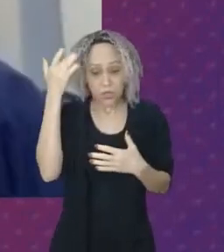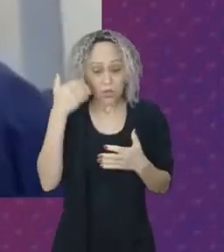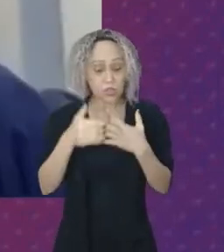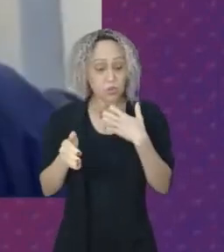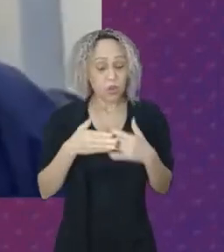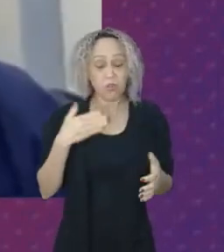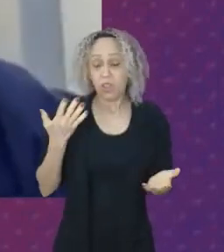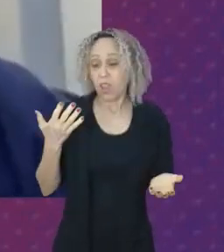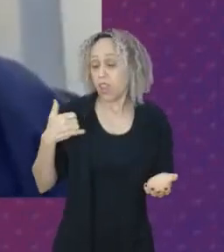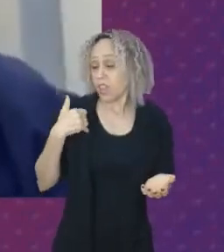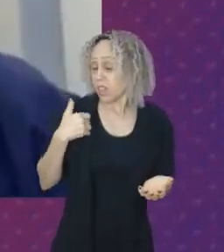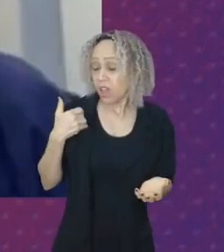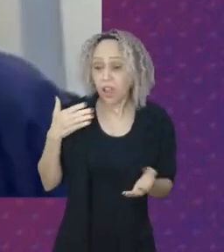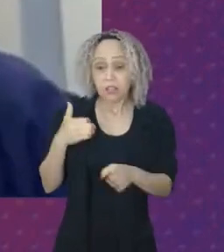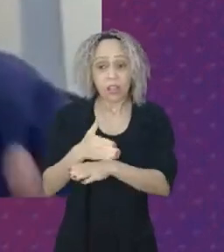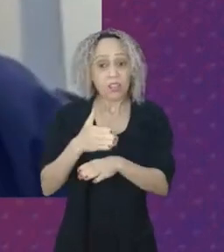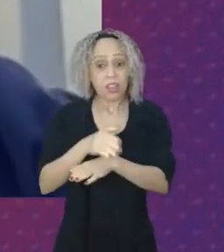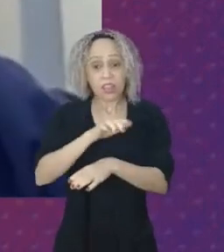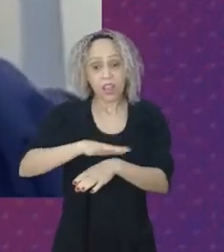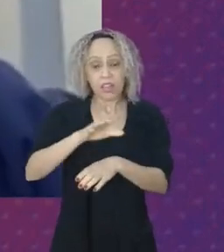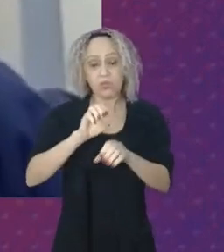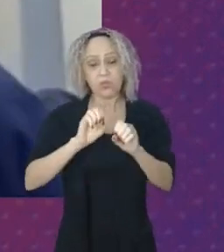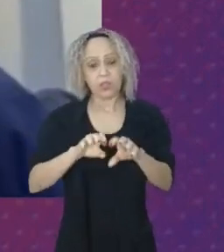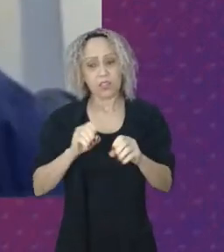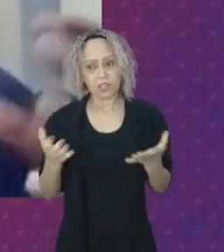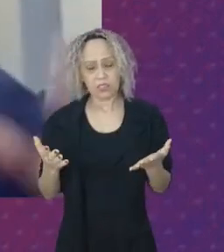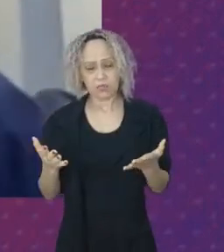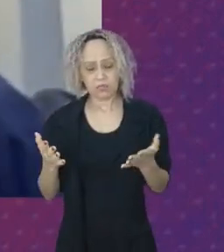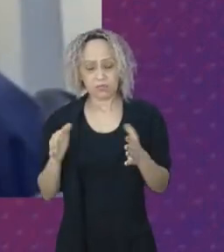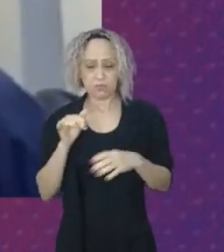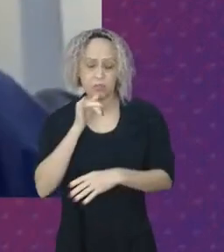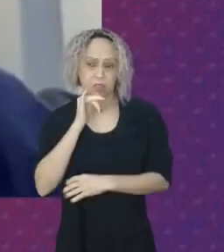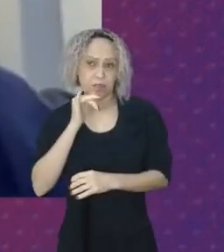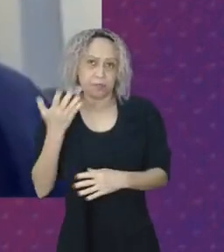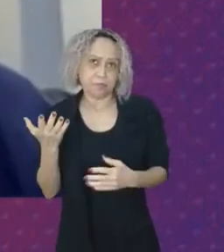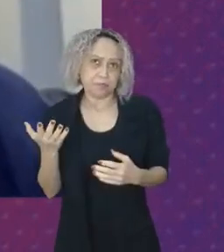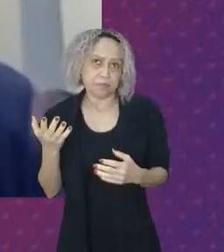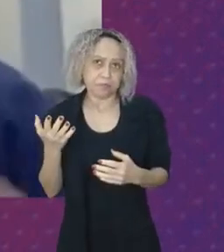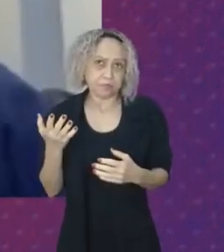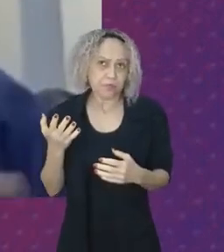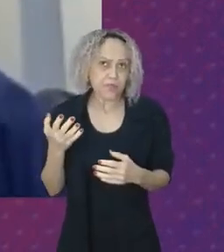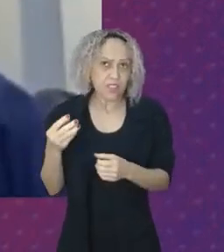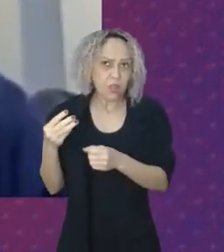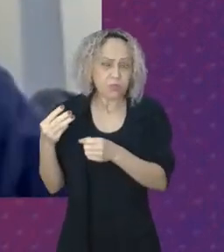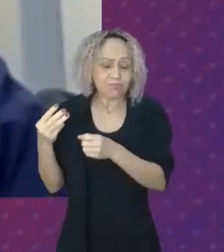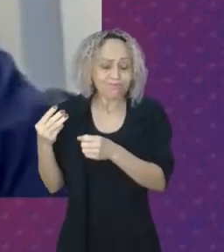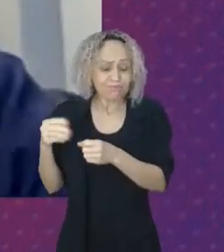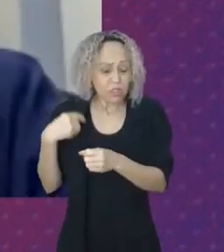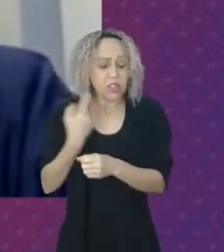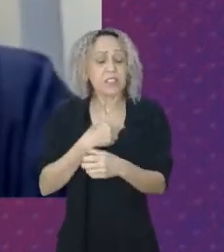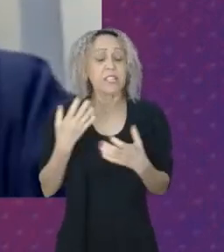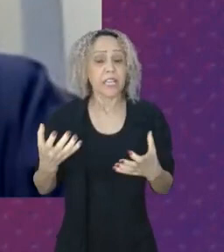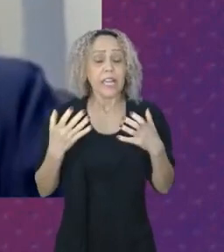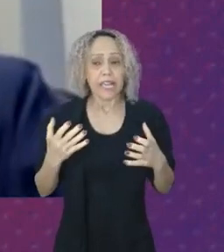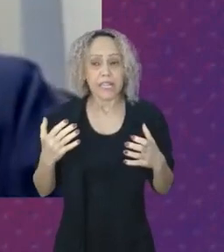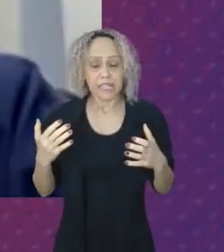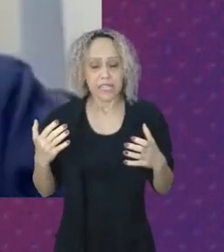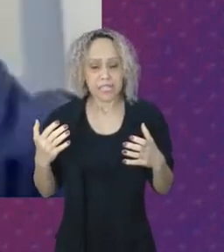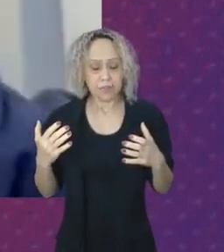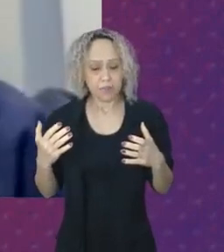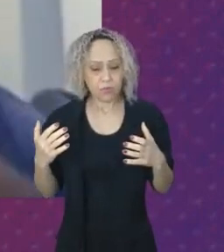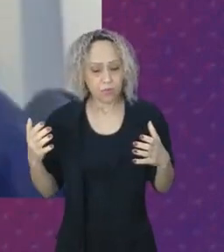corretamente, mas de uma maneira muito distinta. Se a gente quer produzir equidade, a gente precisa estabelecer essa